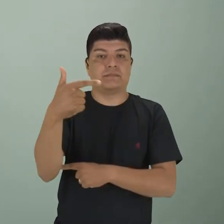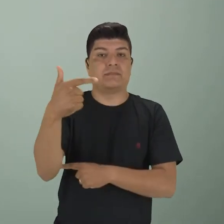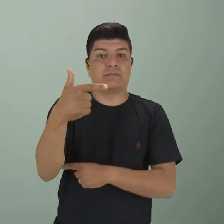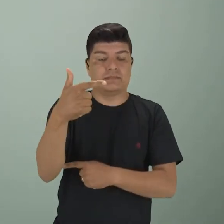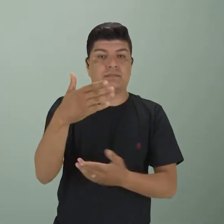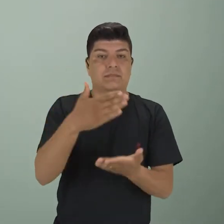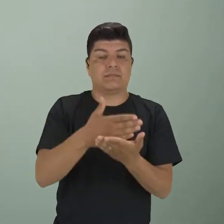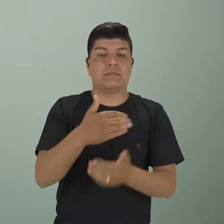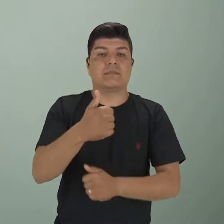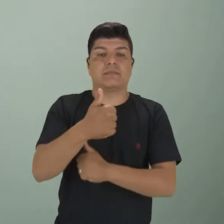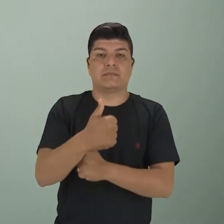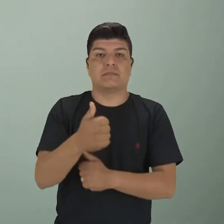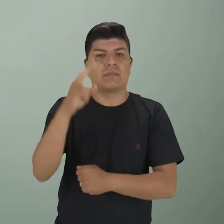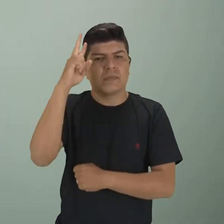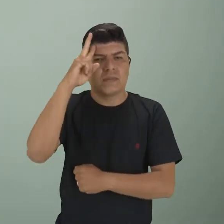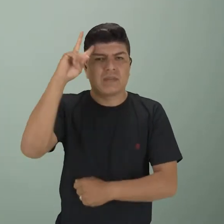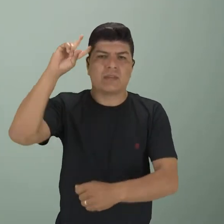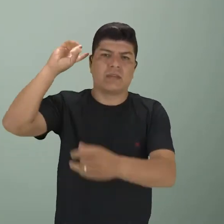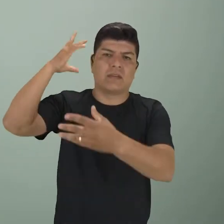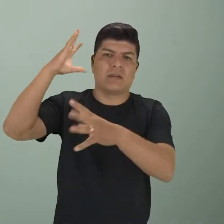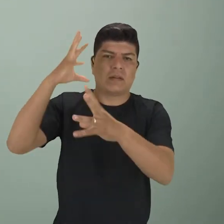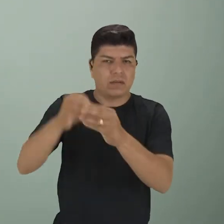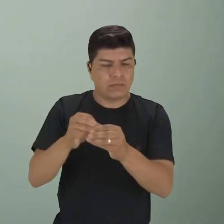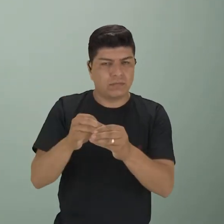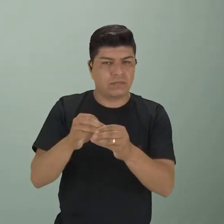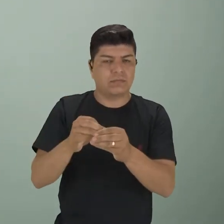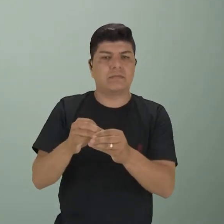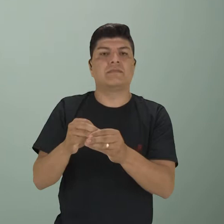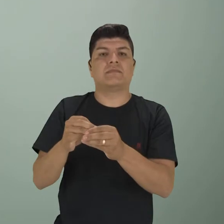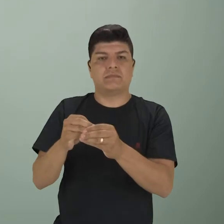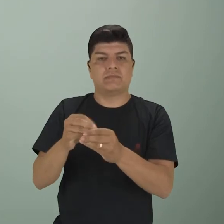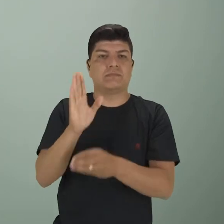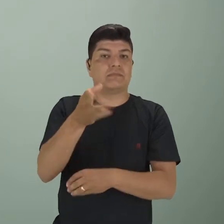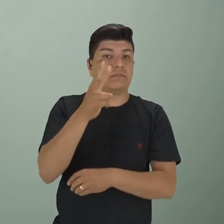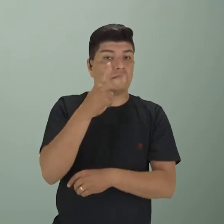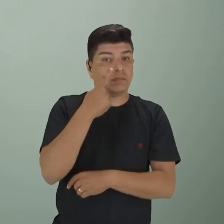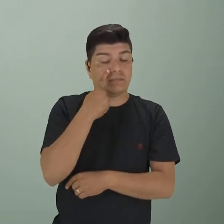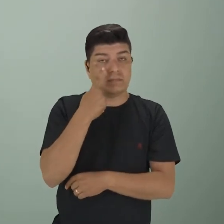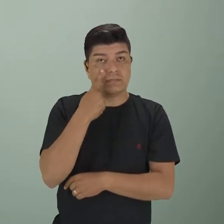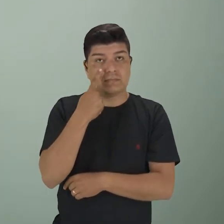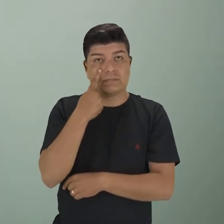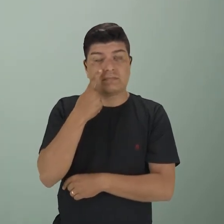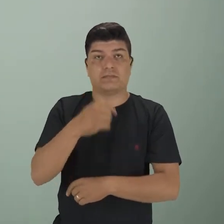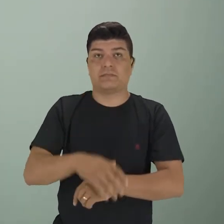prosa. Então, relembrando ao que nós já vimos, aquela